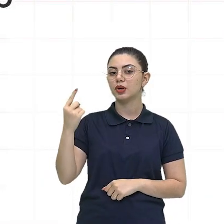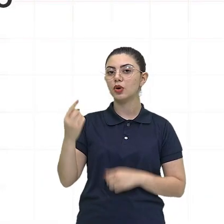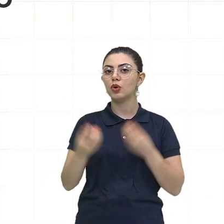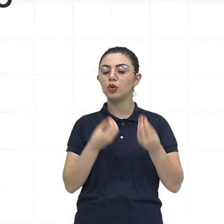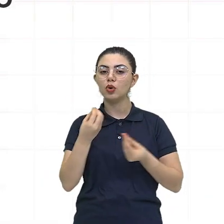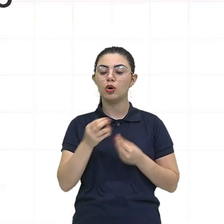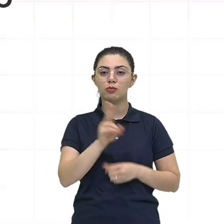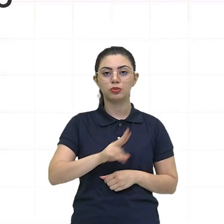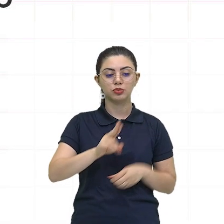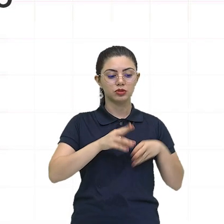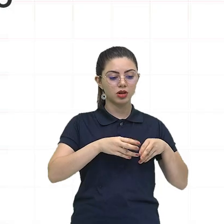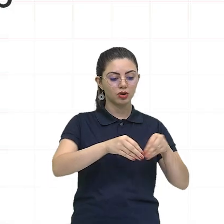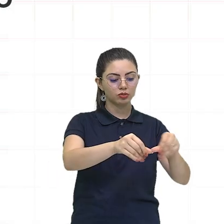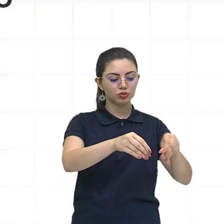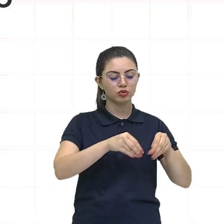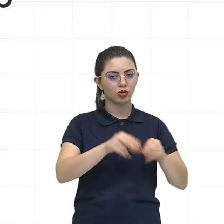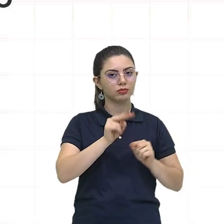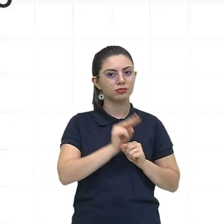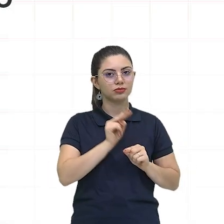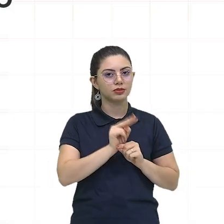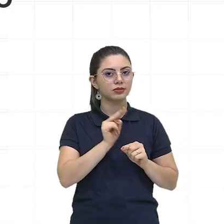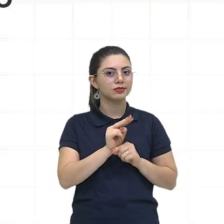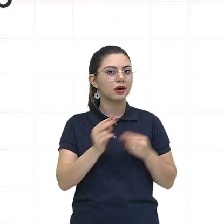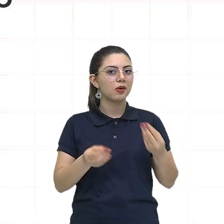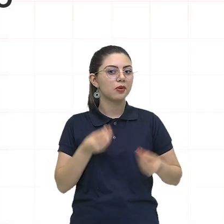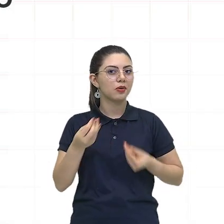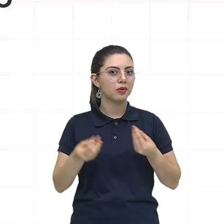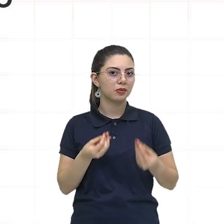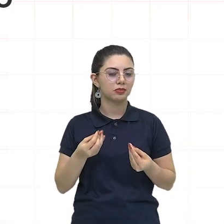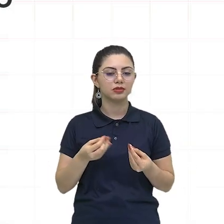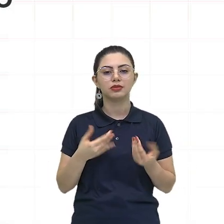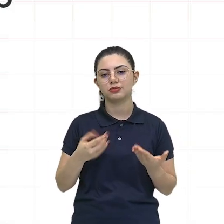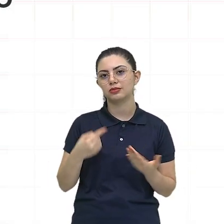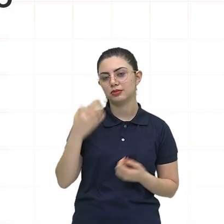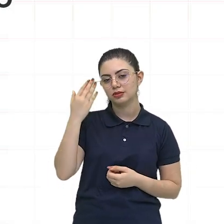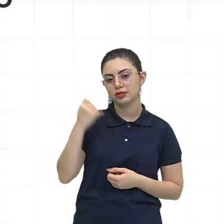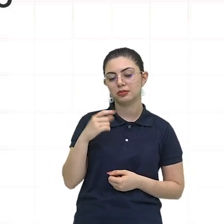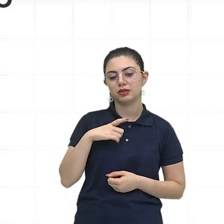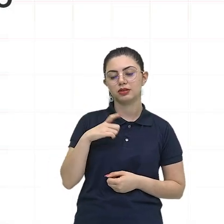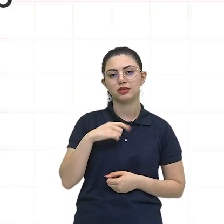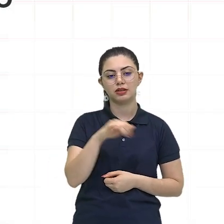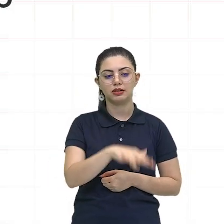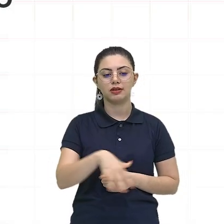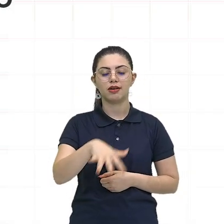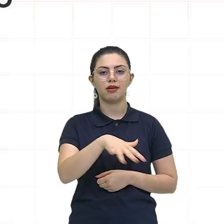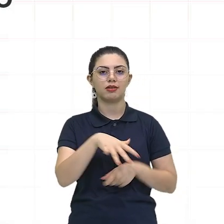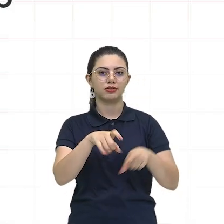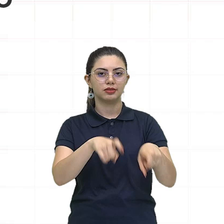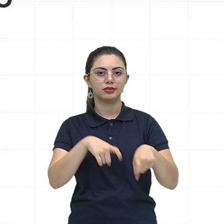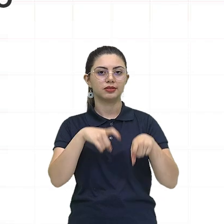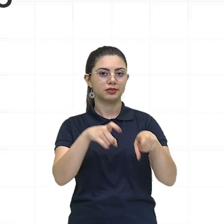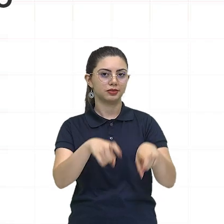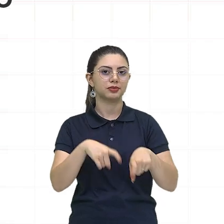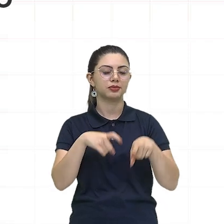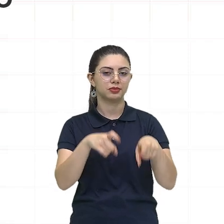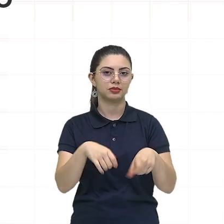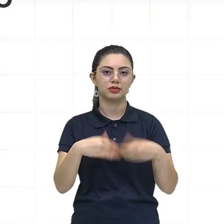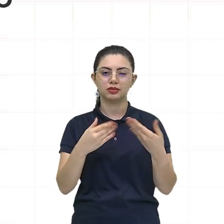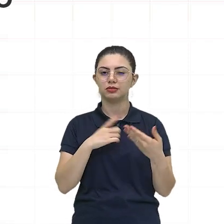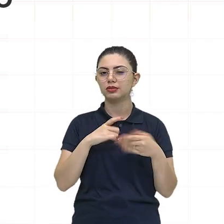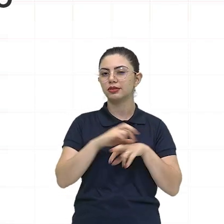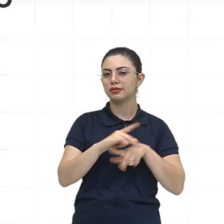uso e conservação do solo, a gente observa que vai estar muito ligado à agricultura. Então, na agricultura,